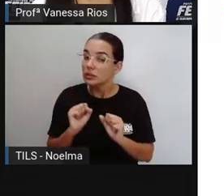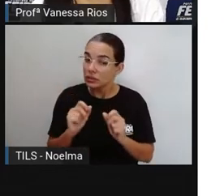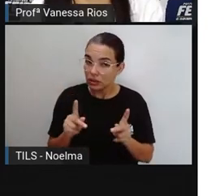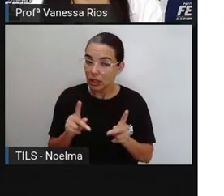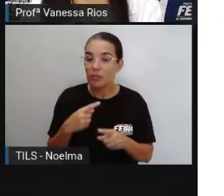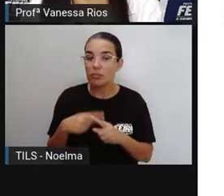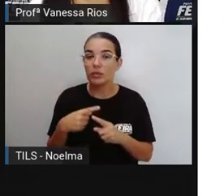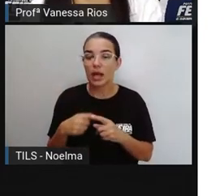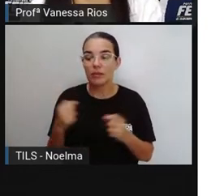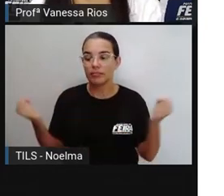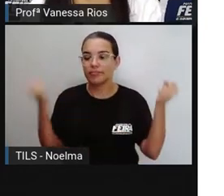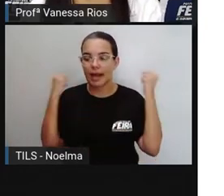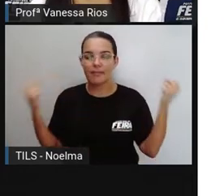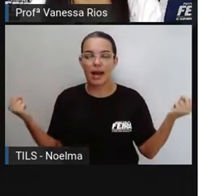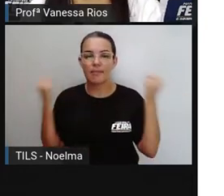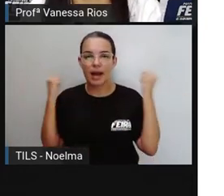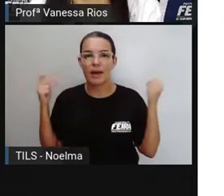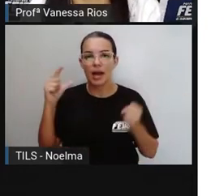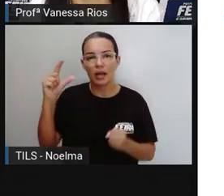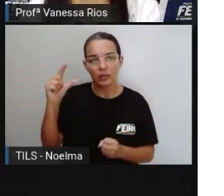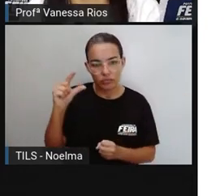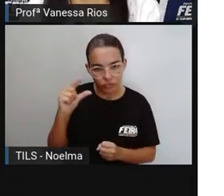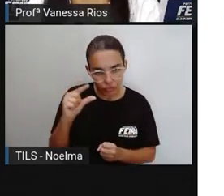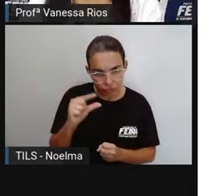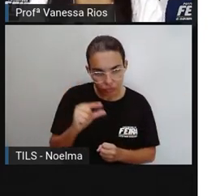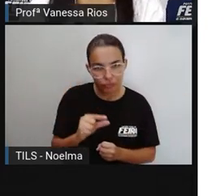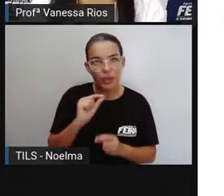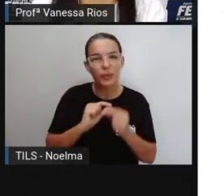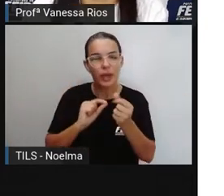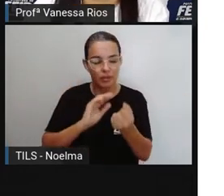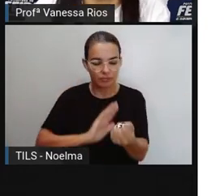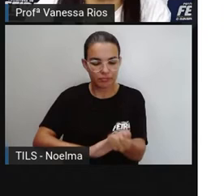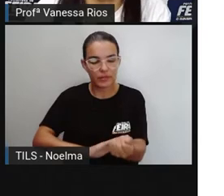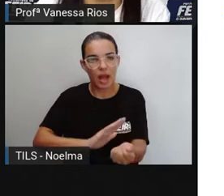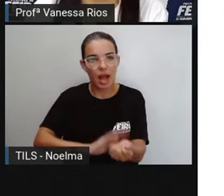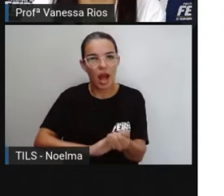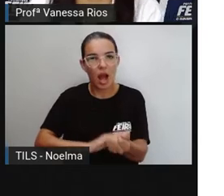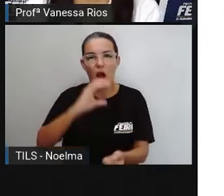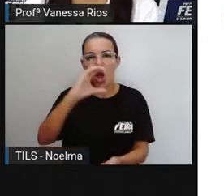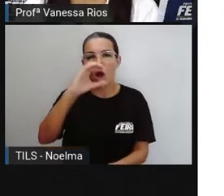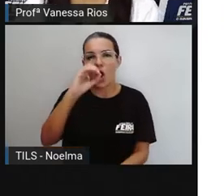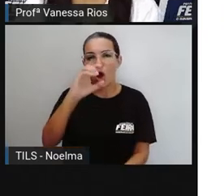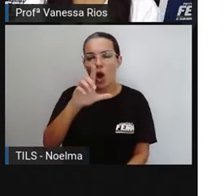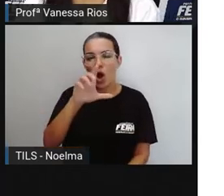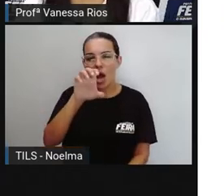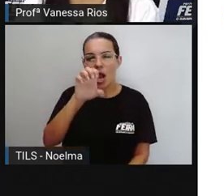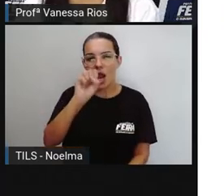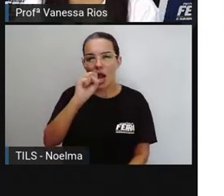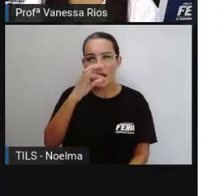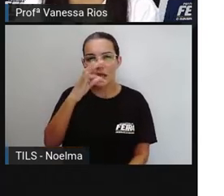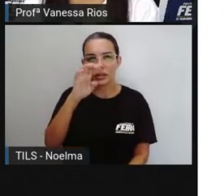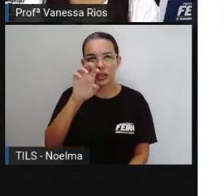física, ela está relacionada aí com a diminuição, por exemplo, das taxas de colesterol, da diminuição, por exemplo,